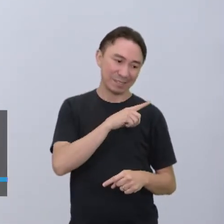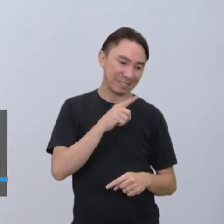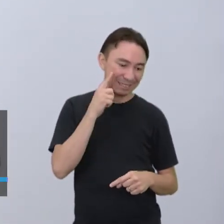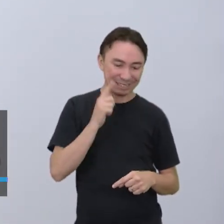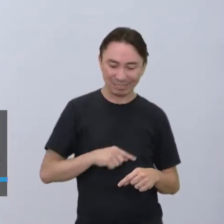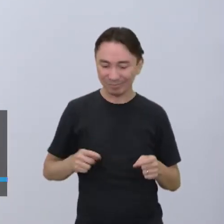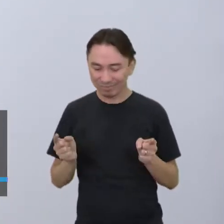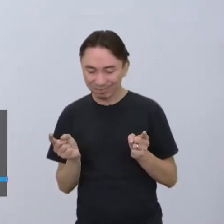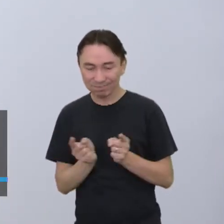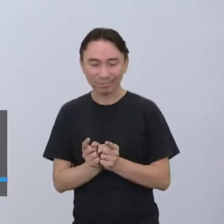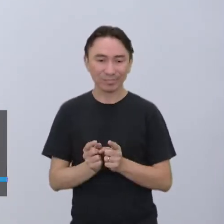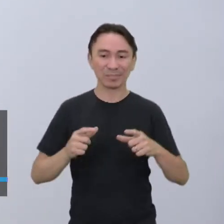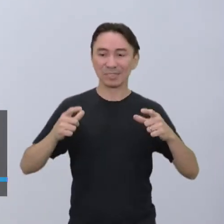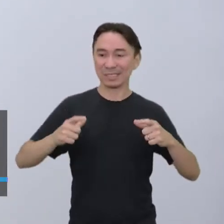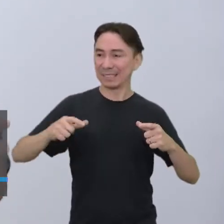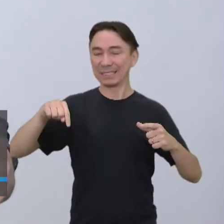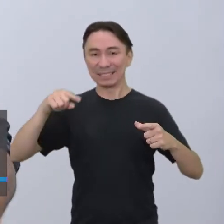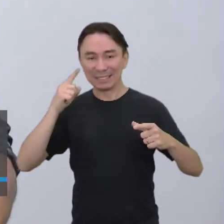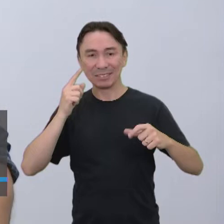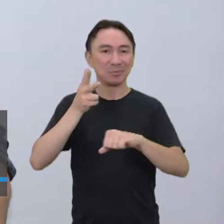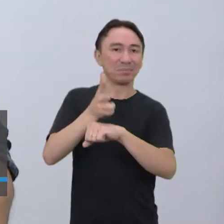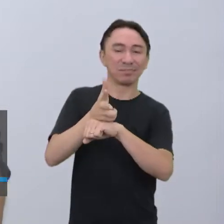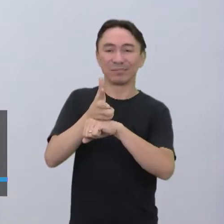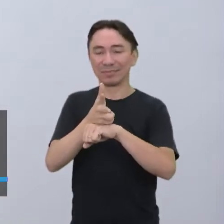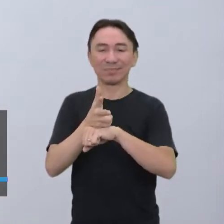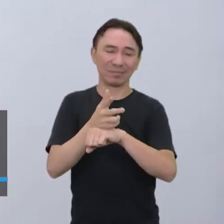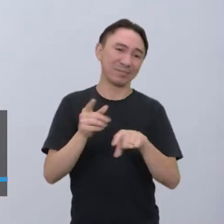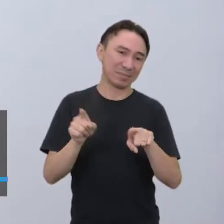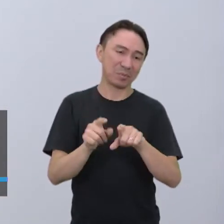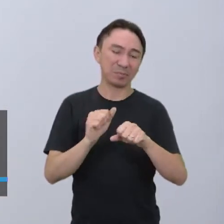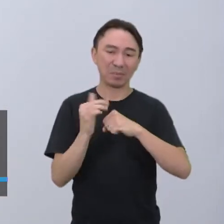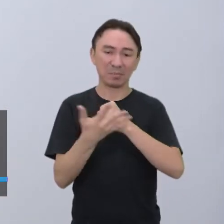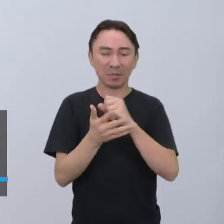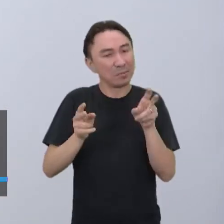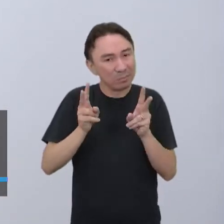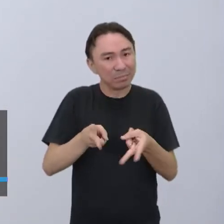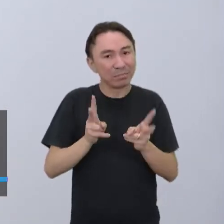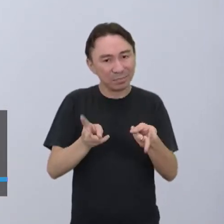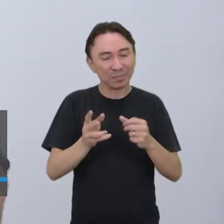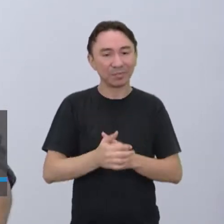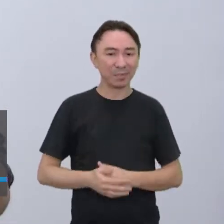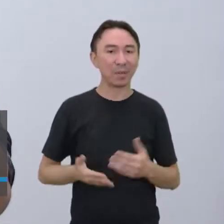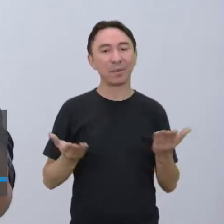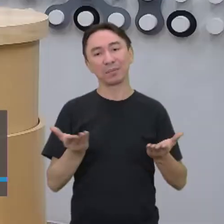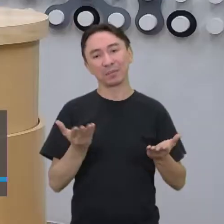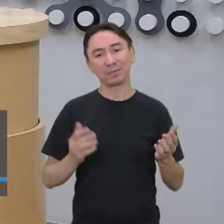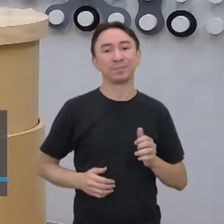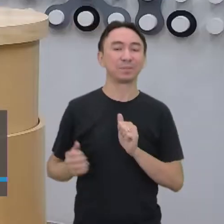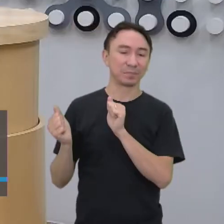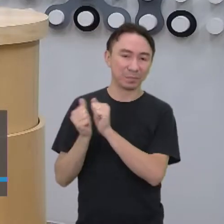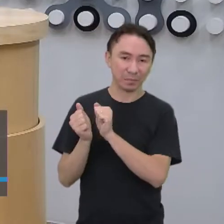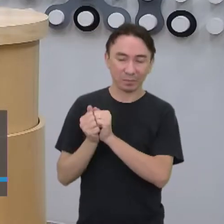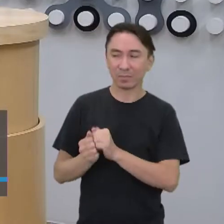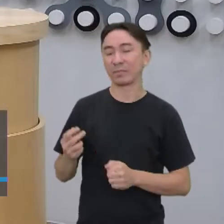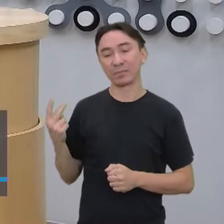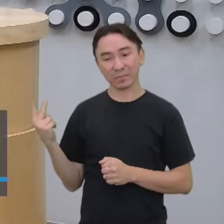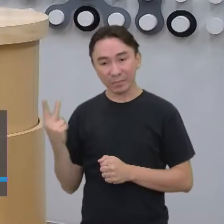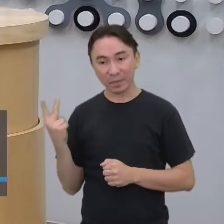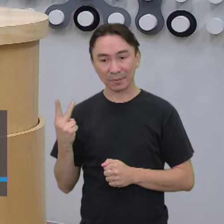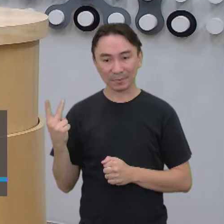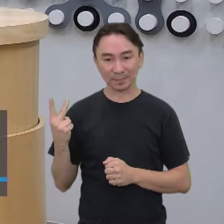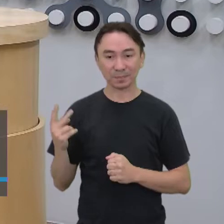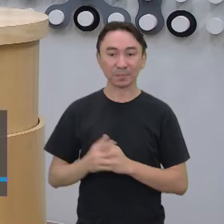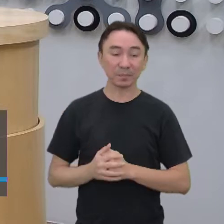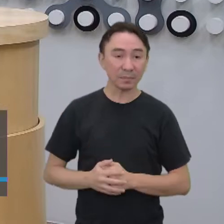Então, teve que escolher, selecionar. Então, a professora Mara Valéria, eu peguei para mim aqui sozinho, eu e ela. É isso. Certo? Aí, a